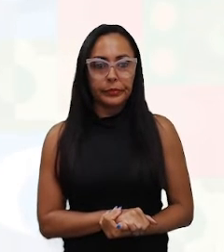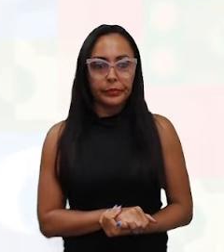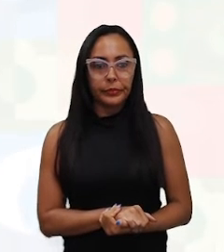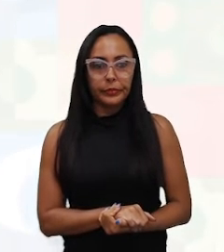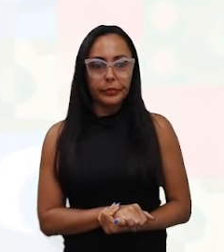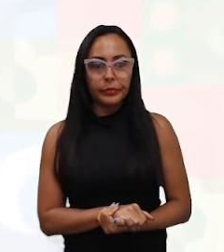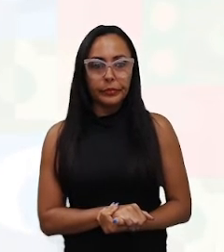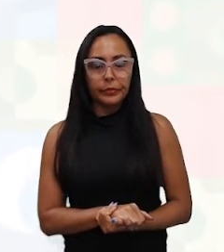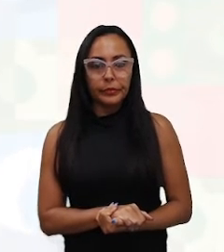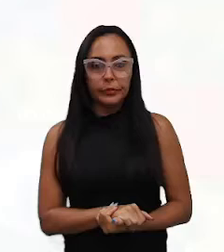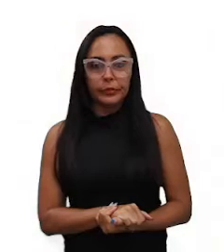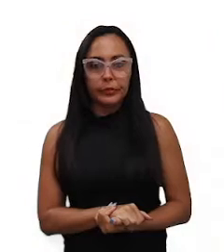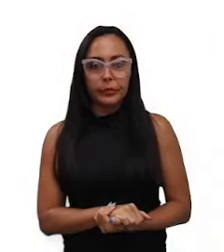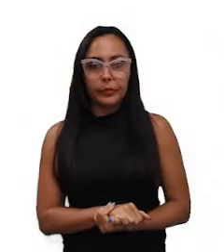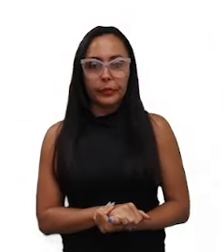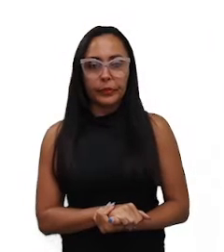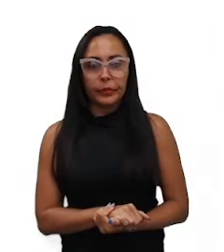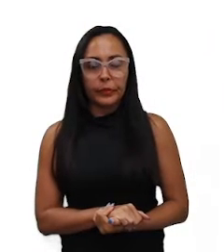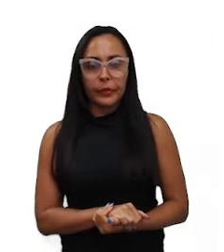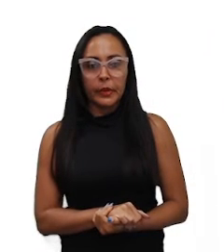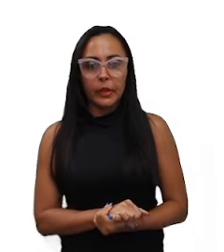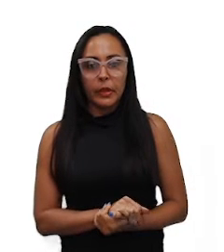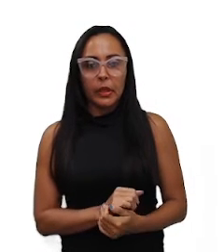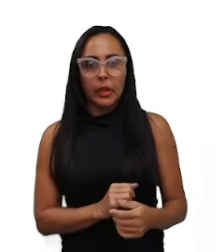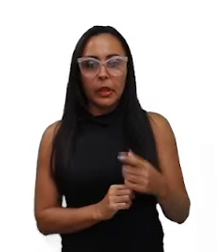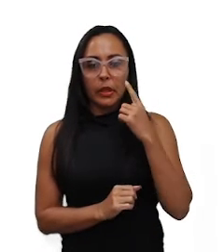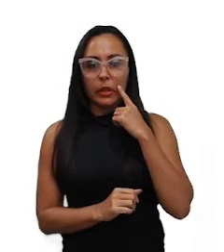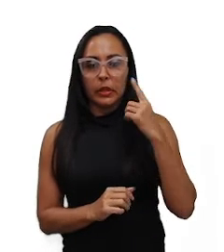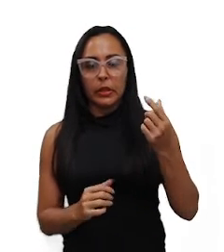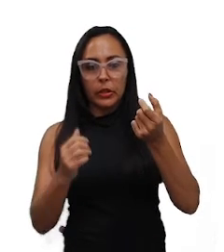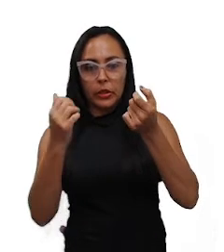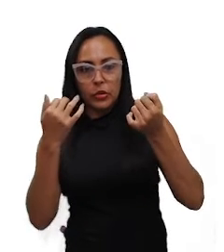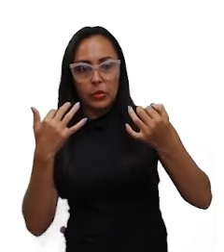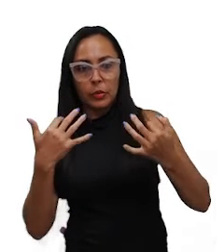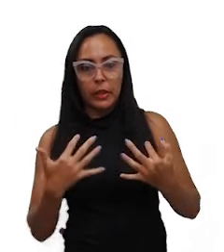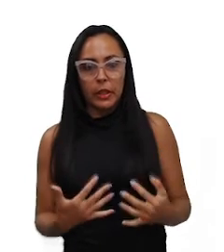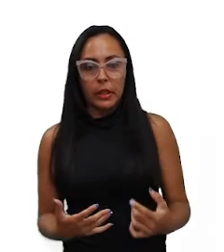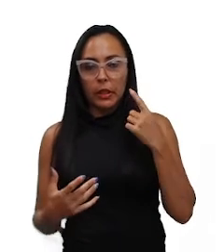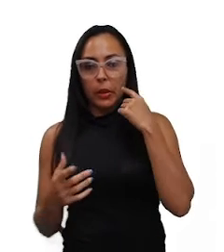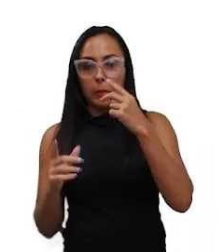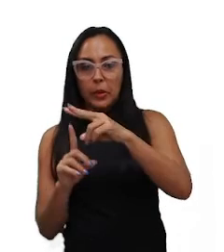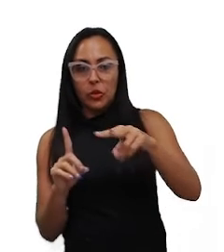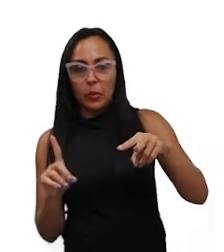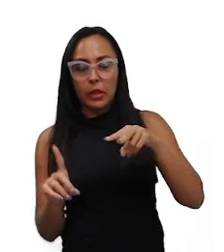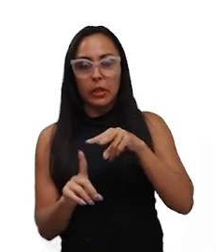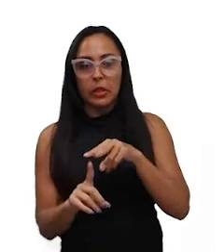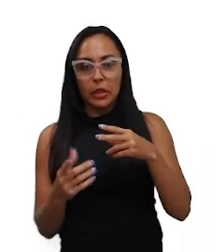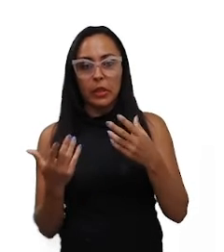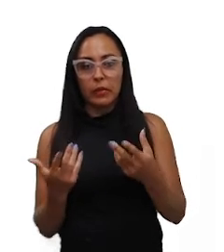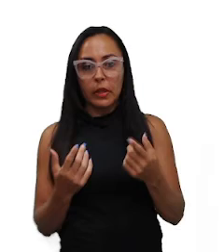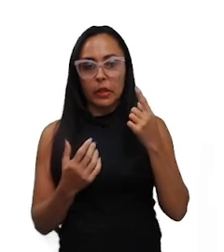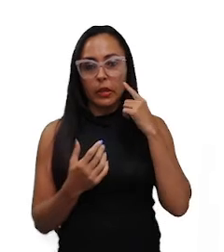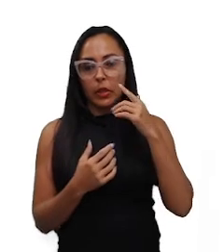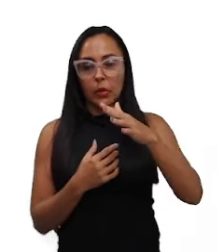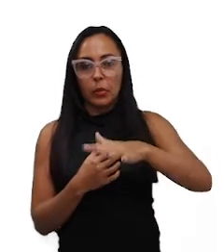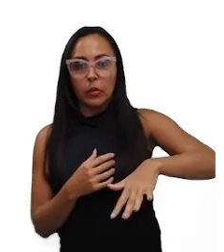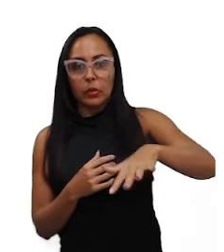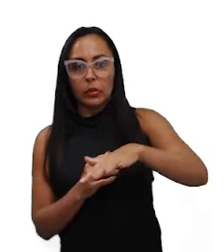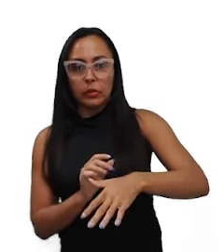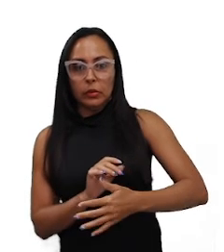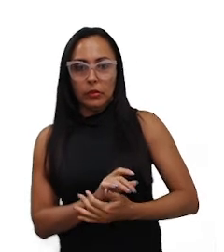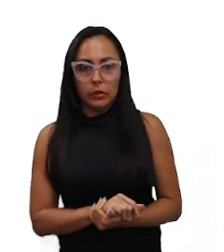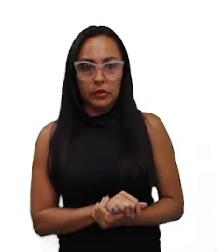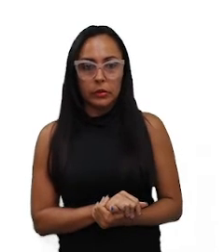Aqui, ó, as linhas imaginárias que descrevem, né, o efeito da perspectiva convergendo para o ponto de fuga, é